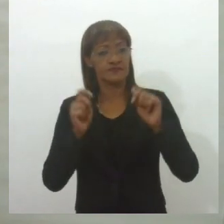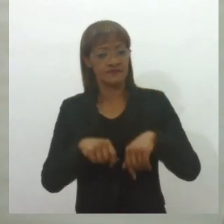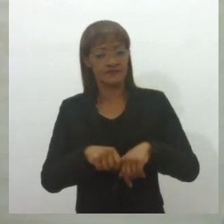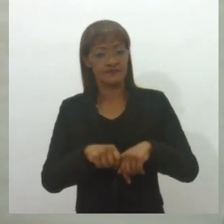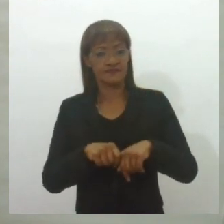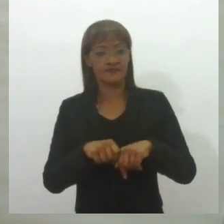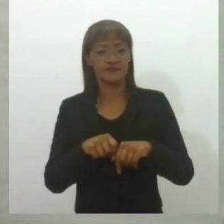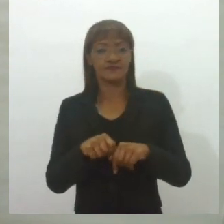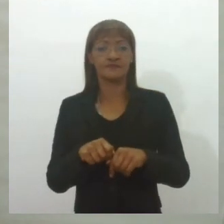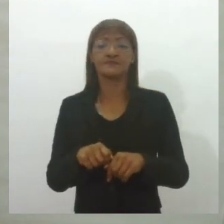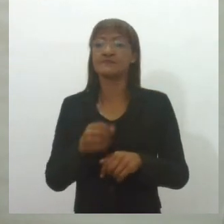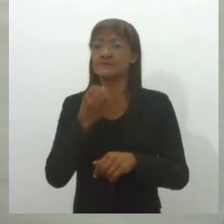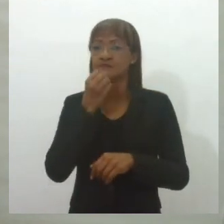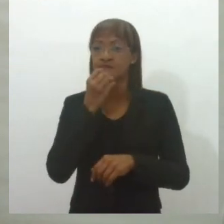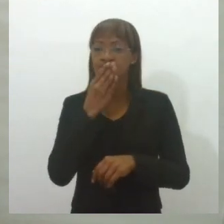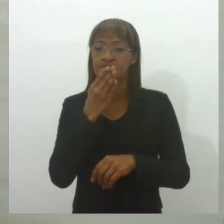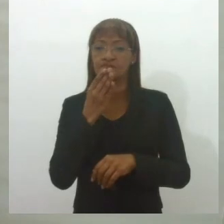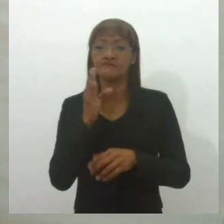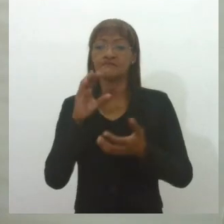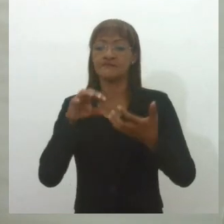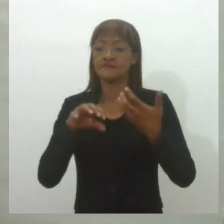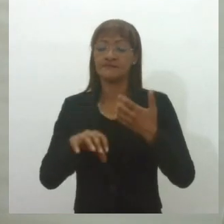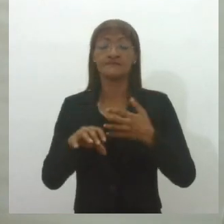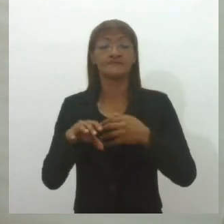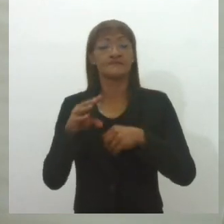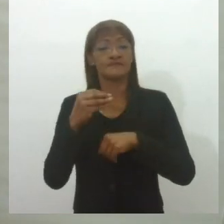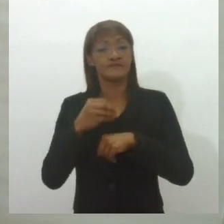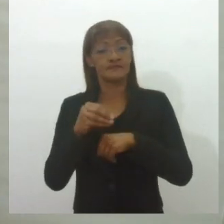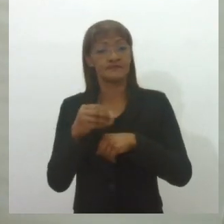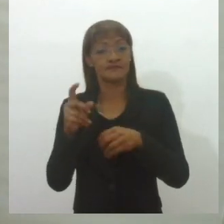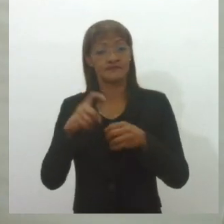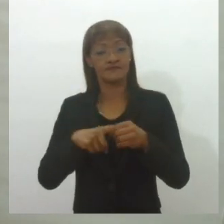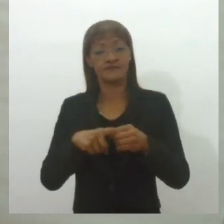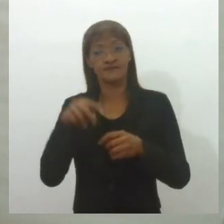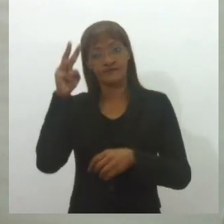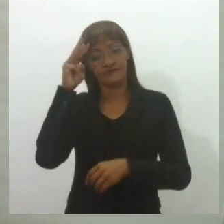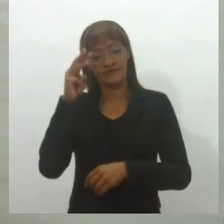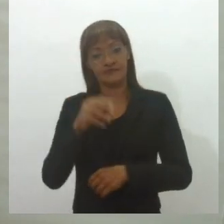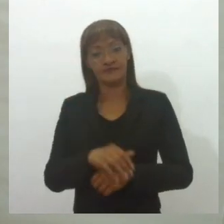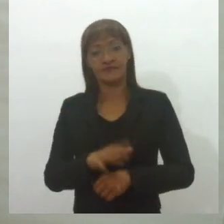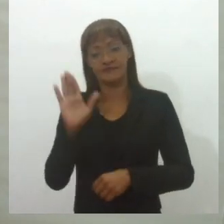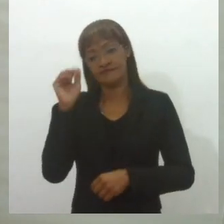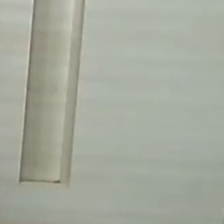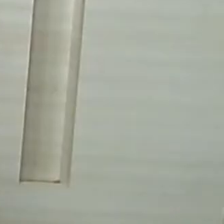da tela. O programa Congresso em Pauta volta na semana que vem. Até lá!